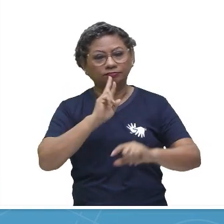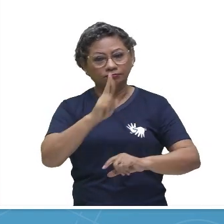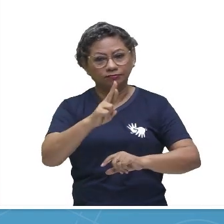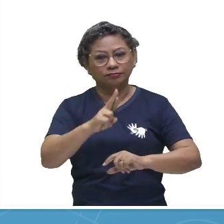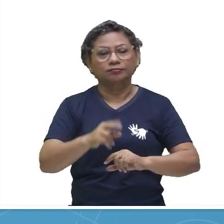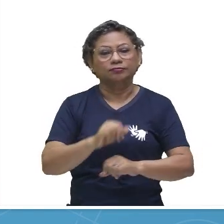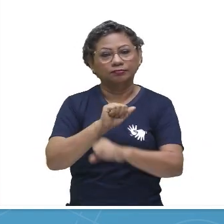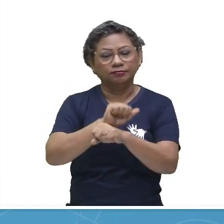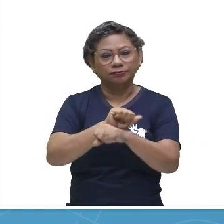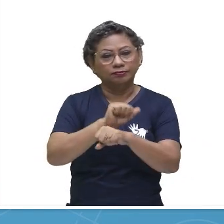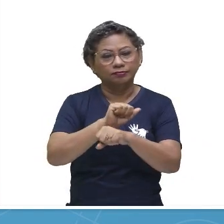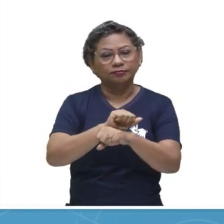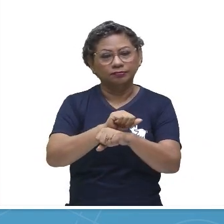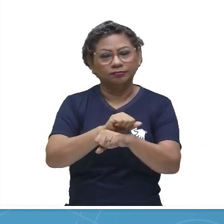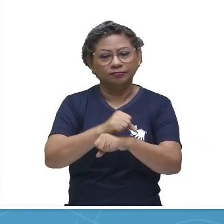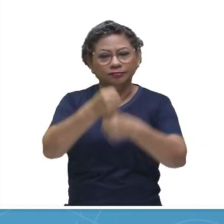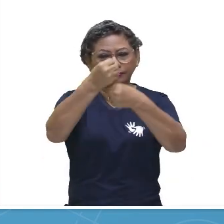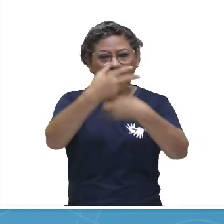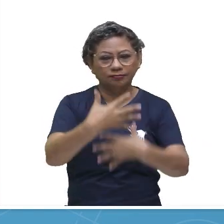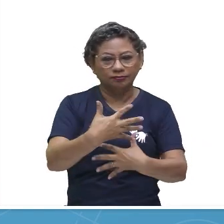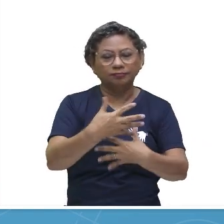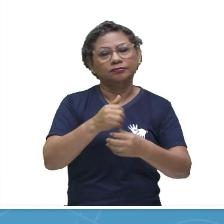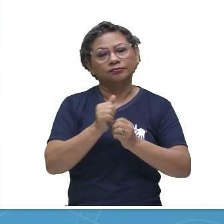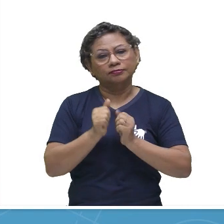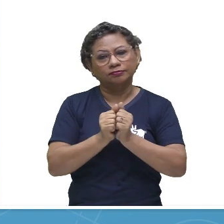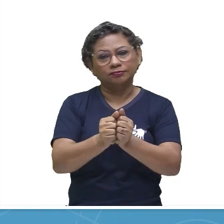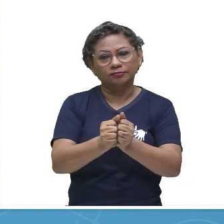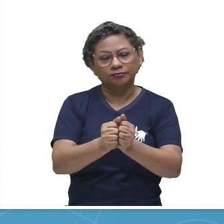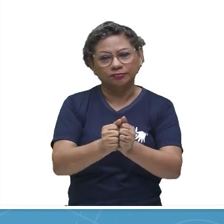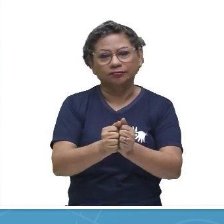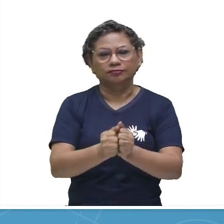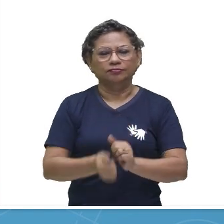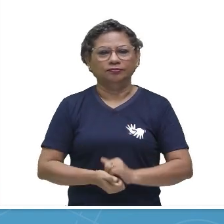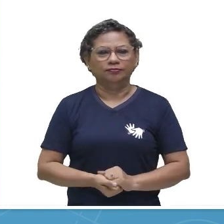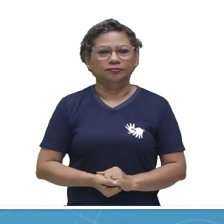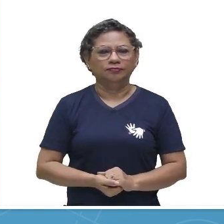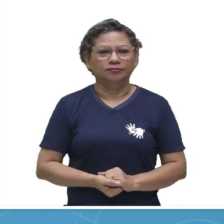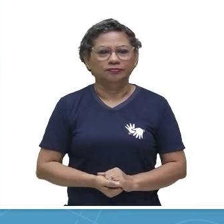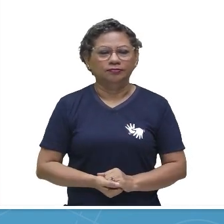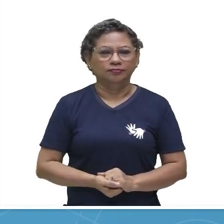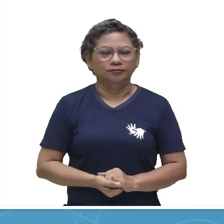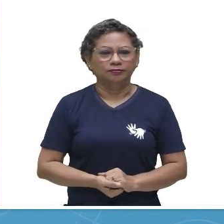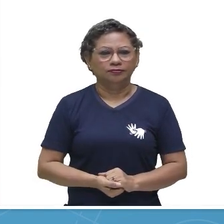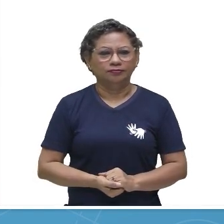desenvolvimento. Estarei acompanhando vocês aí pelo chat. Então, até a nossa interatividade.